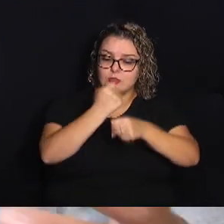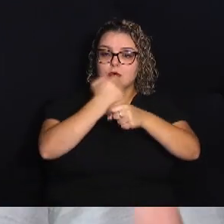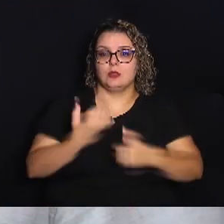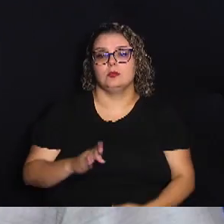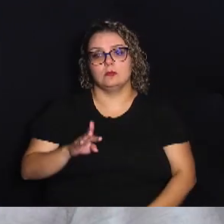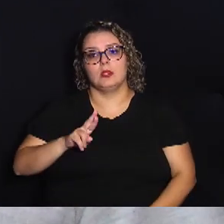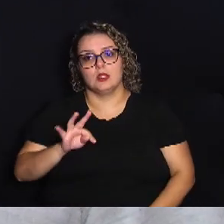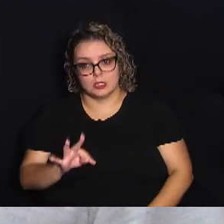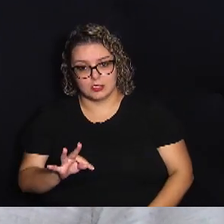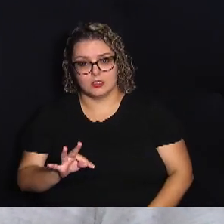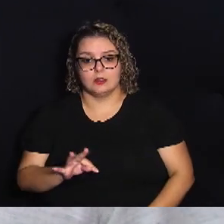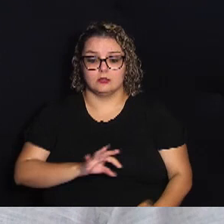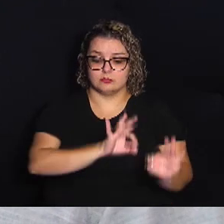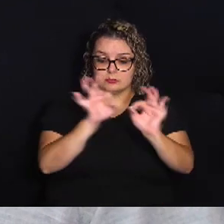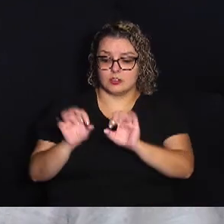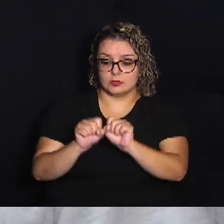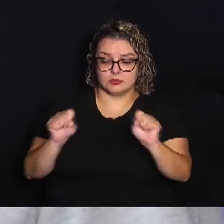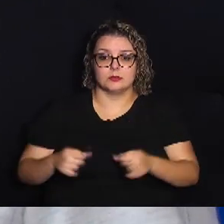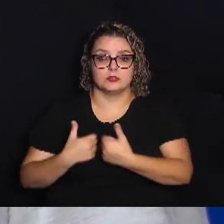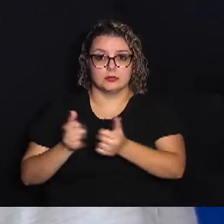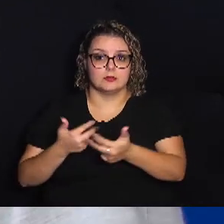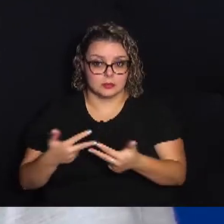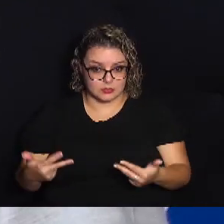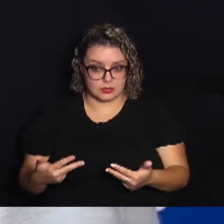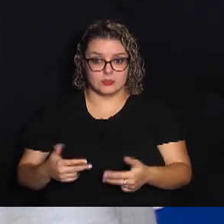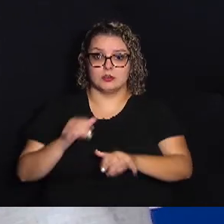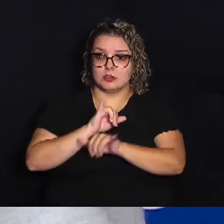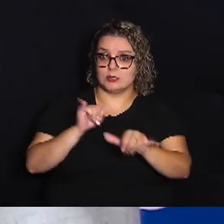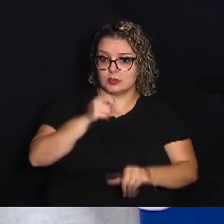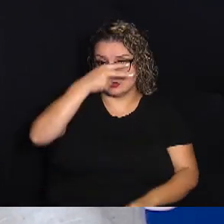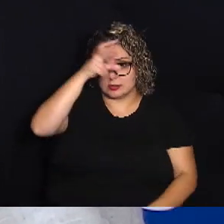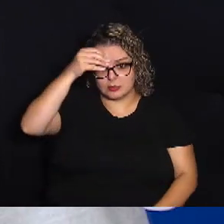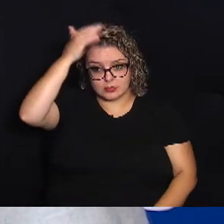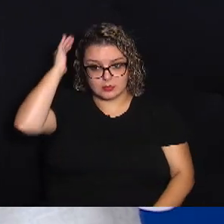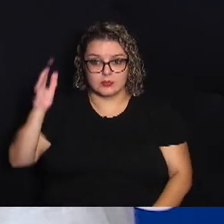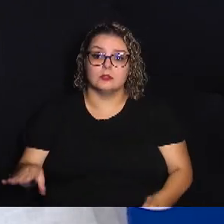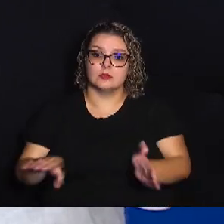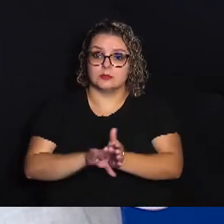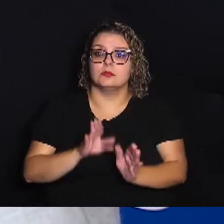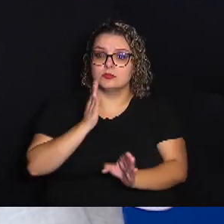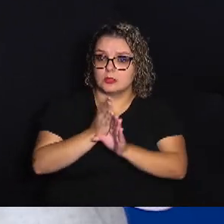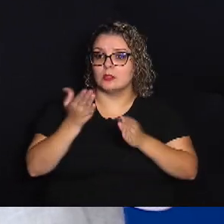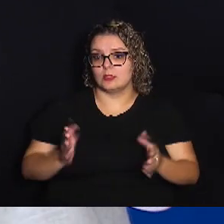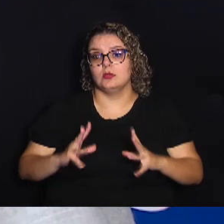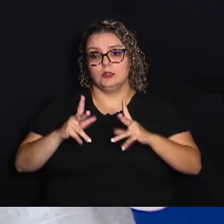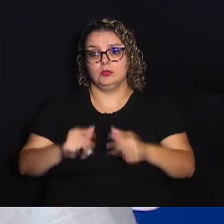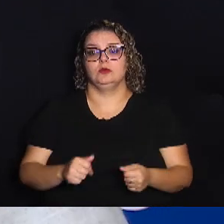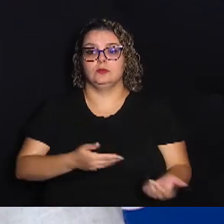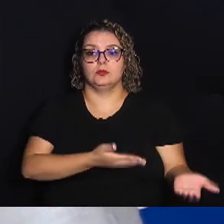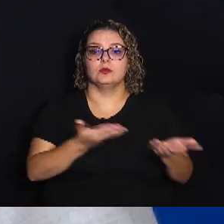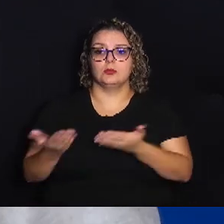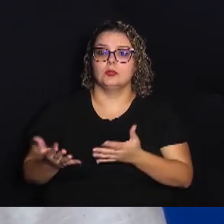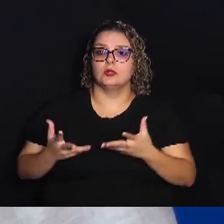também a implantação do sistema de transporte e agora com essas medidas anunciad e pelo prefeito vem justamente de de de encontro com